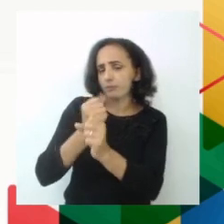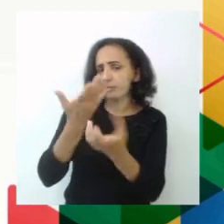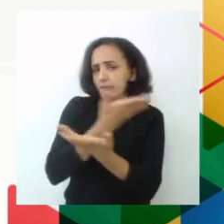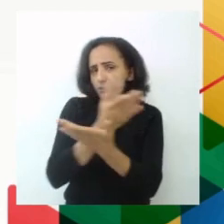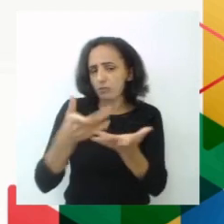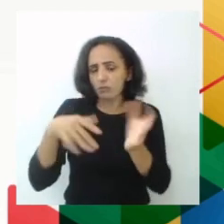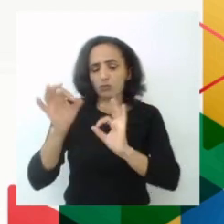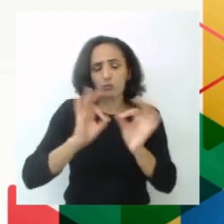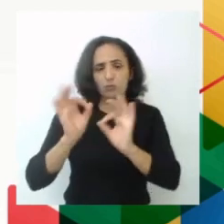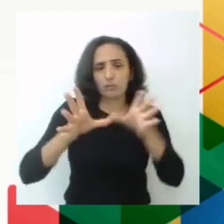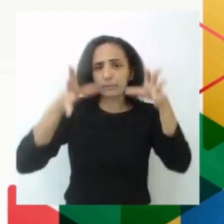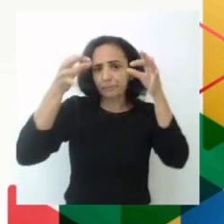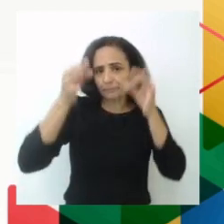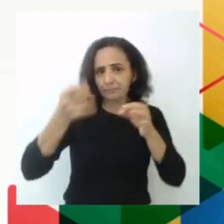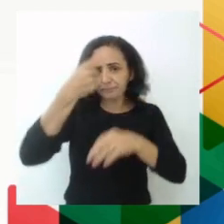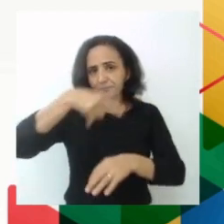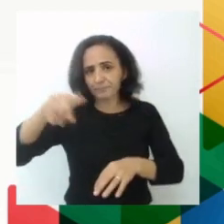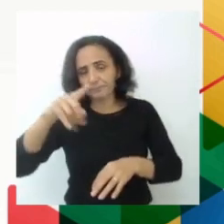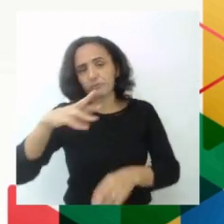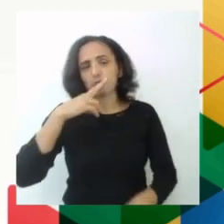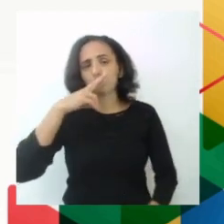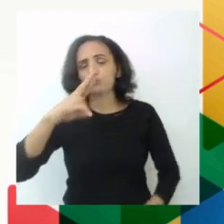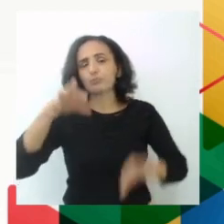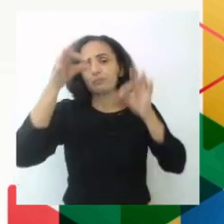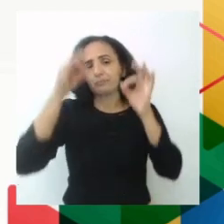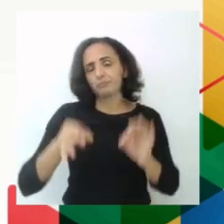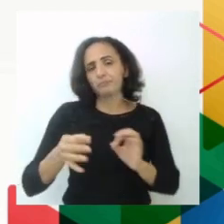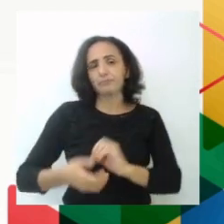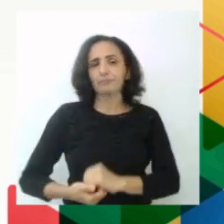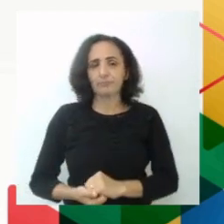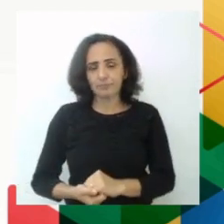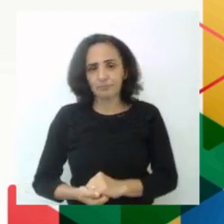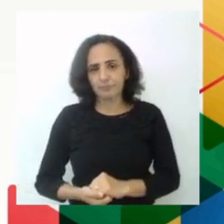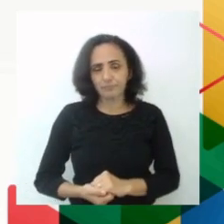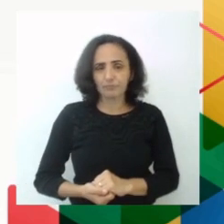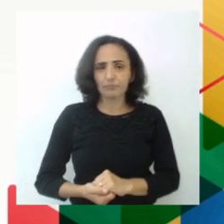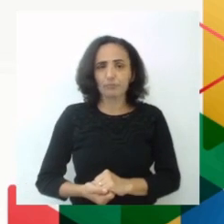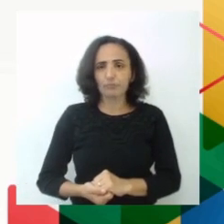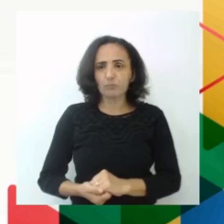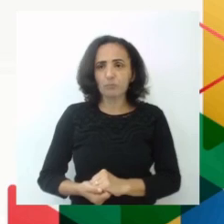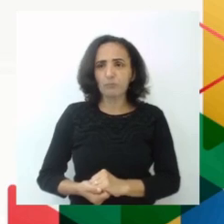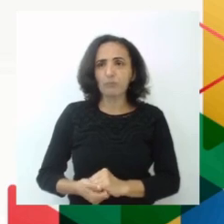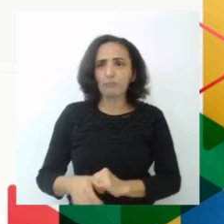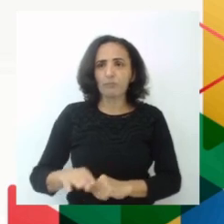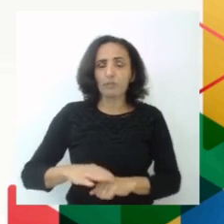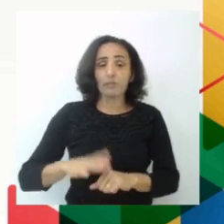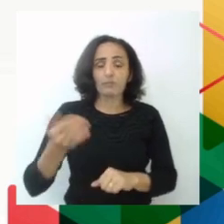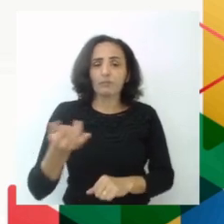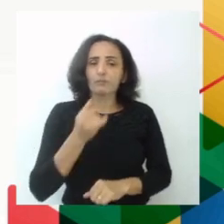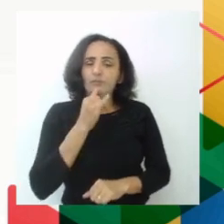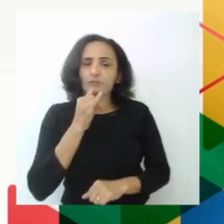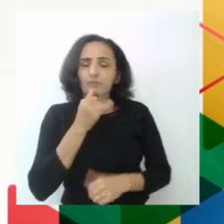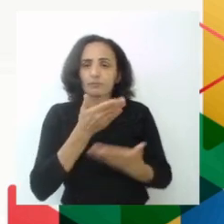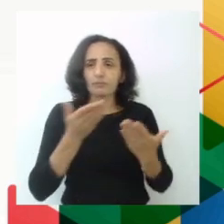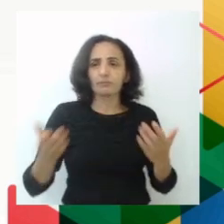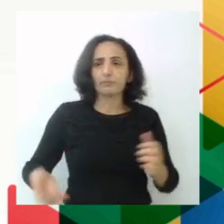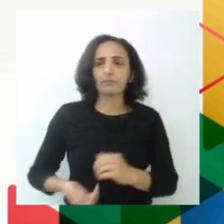maneiras estão corretas e você chegará ao mesmo resultado. Certo? Então, mais um exemplo, que agora envolve aí os baralhos,